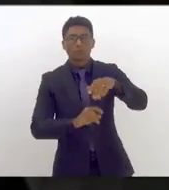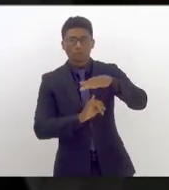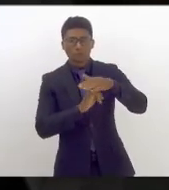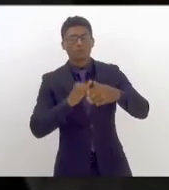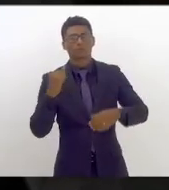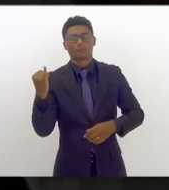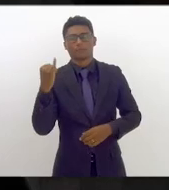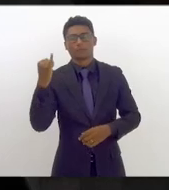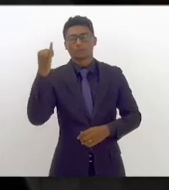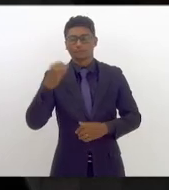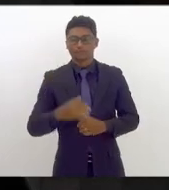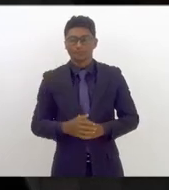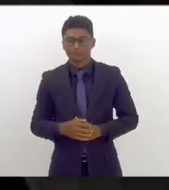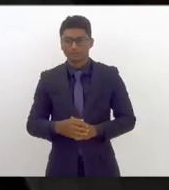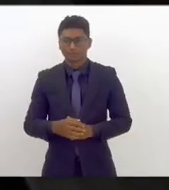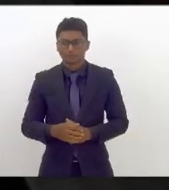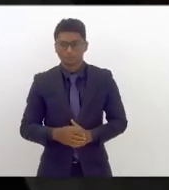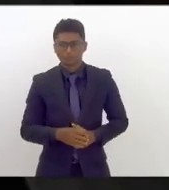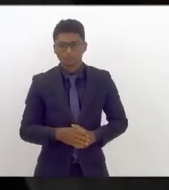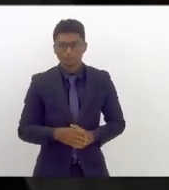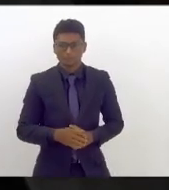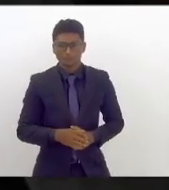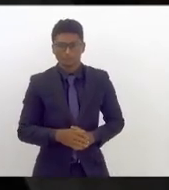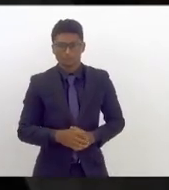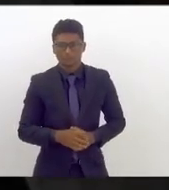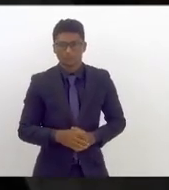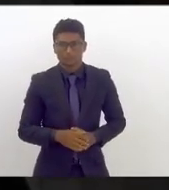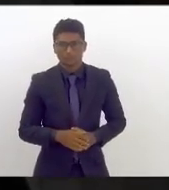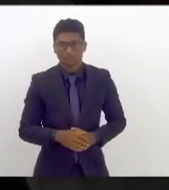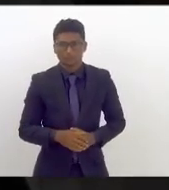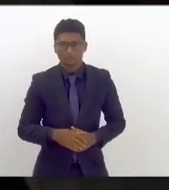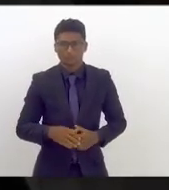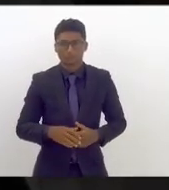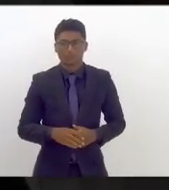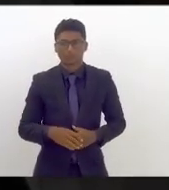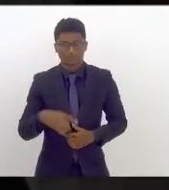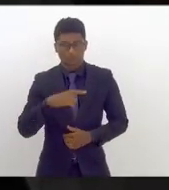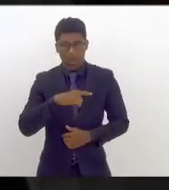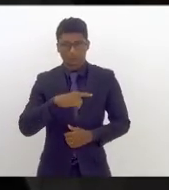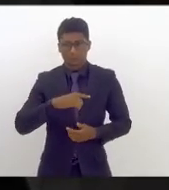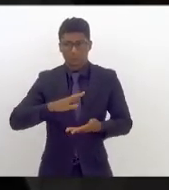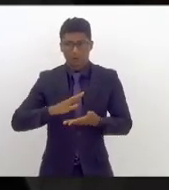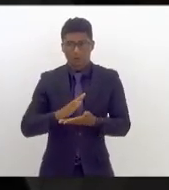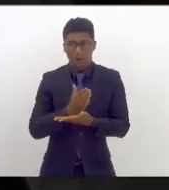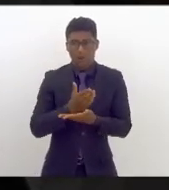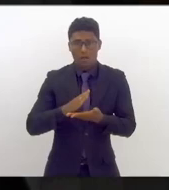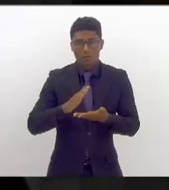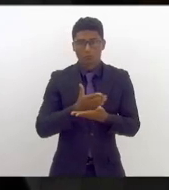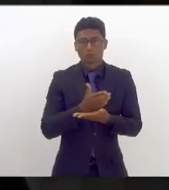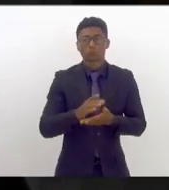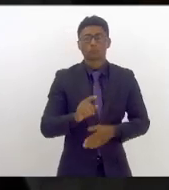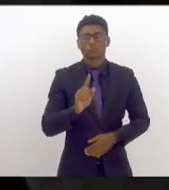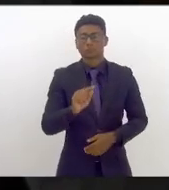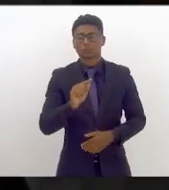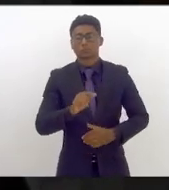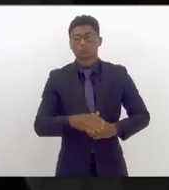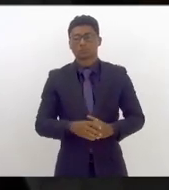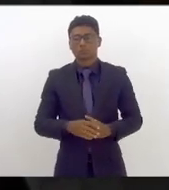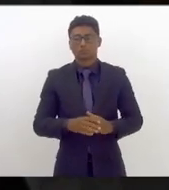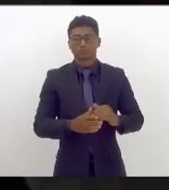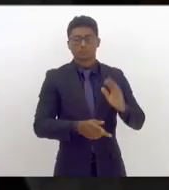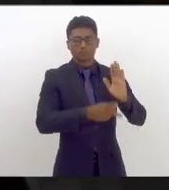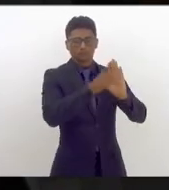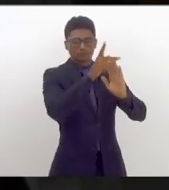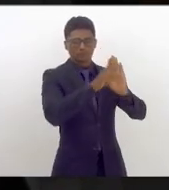muito importante ressaltar. Nesse sentido, tem algumas coisas alvissareiras no ar. Primeiro, no projeto da